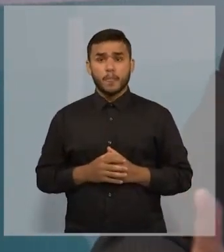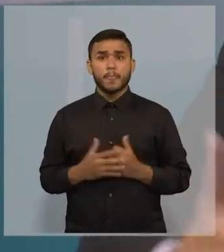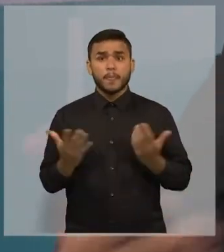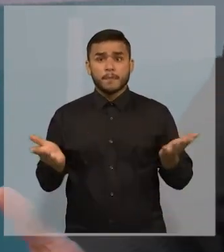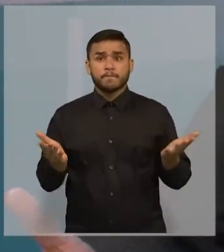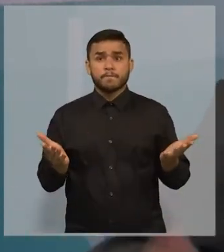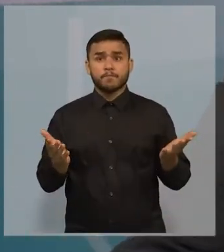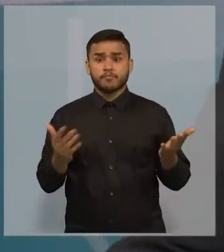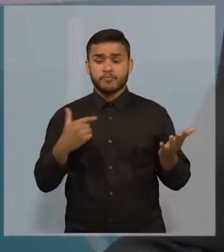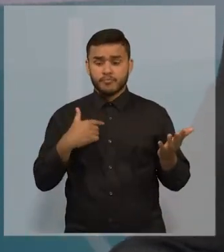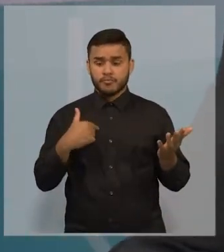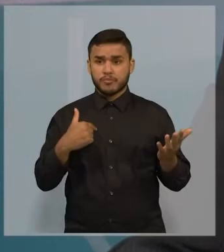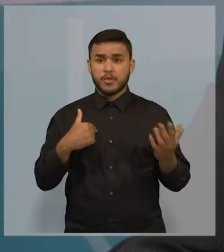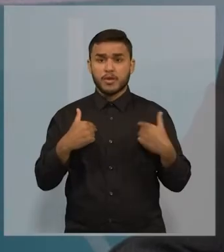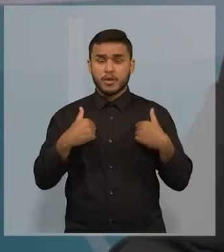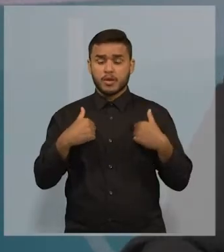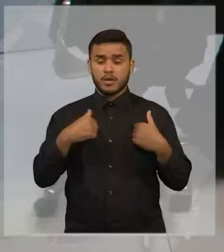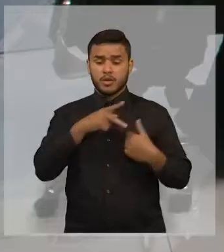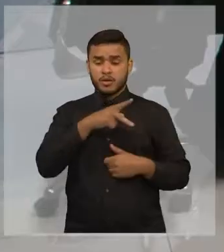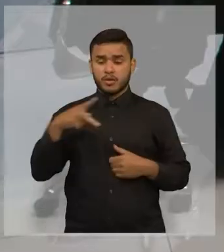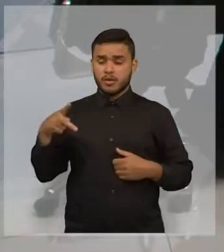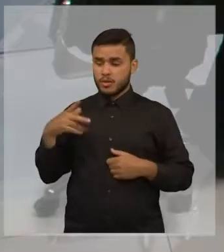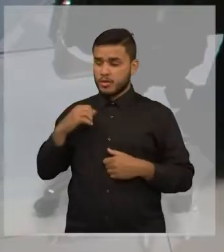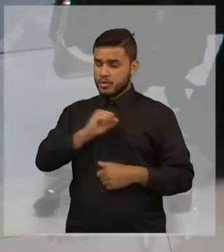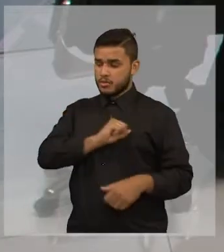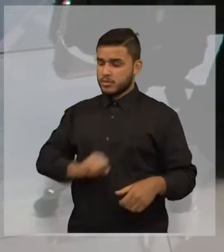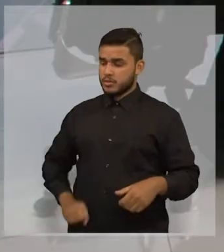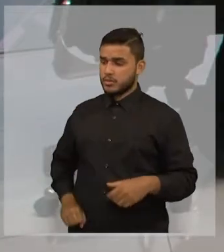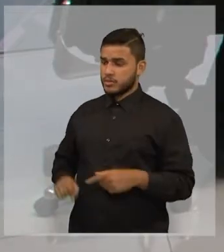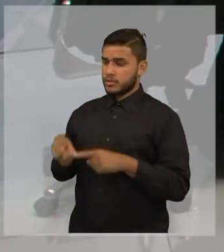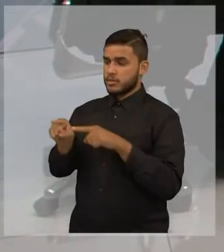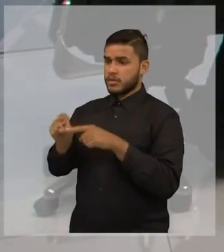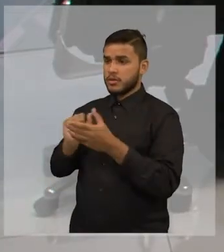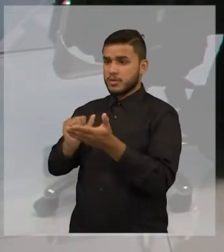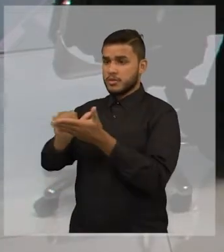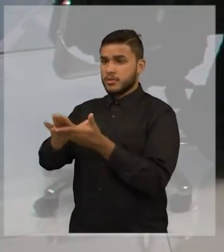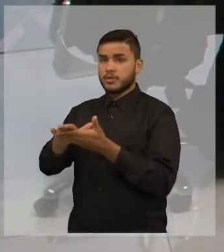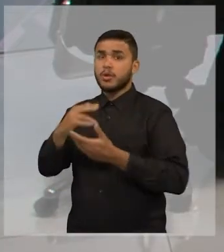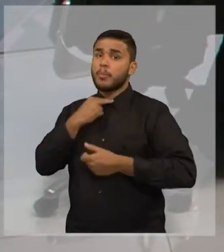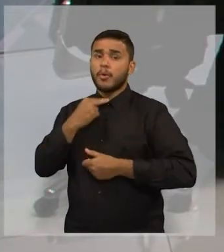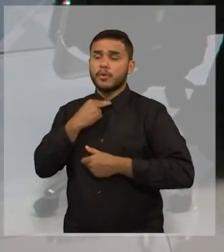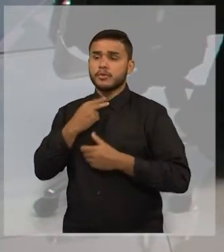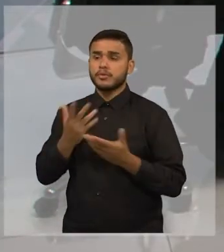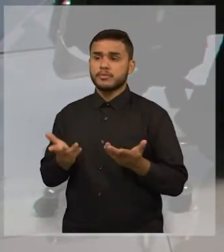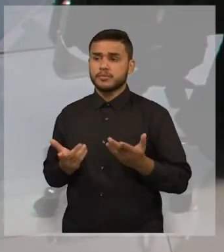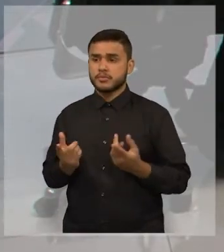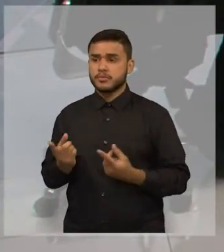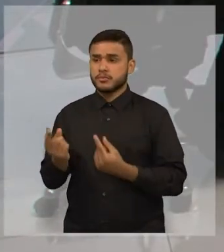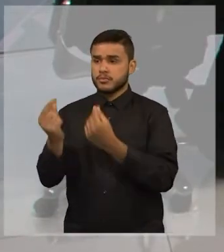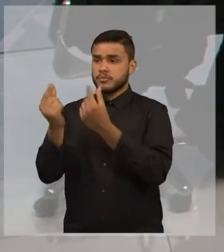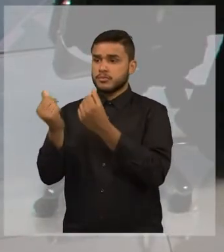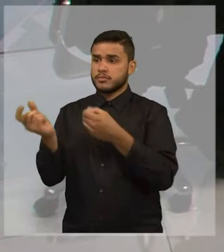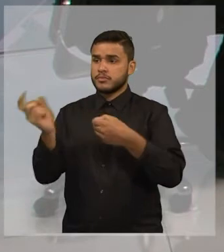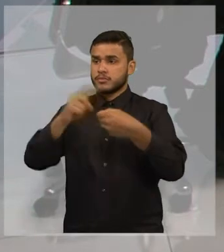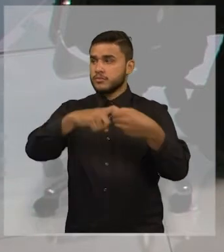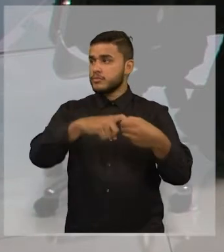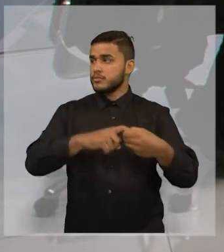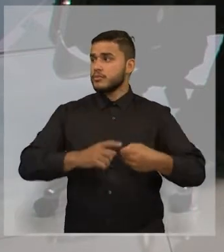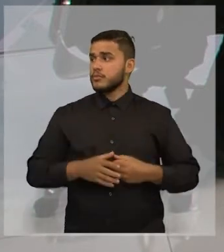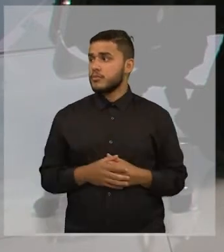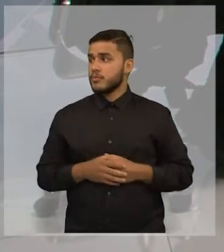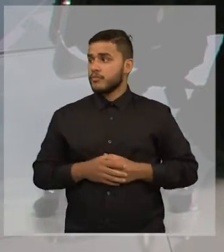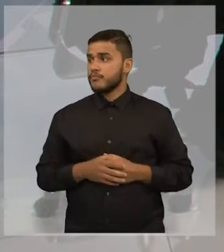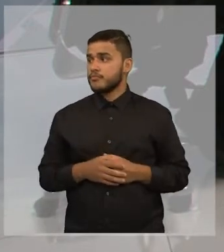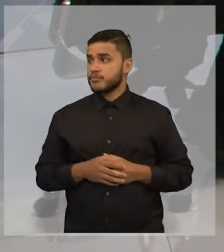parente ético contra um... Bom, o presidente não pode demitir o filho porque o filho é senador. Não é o caso. Não é o caso. Né? Devolver o dinheiro, você está sugerindo que ele